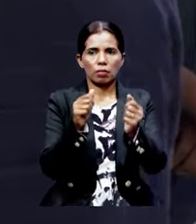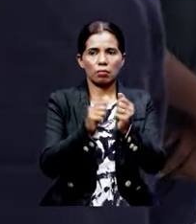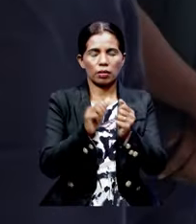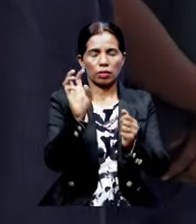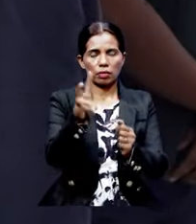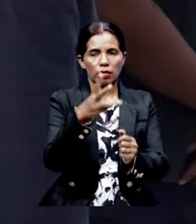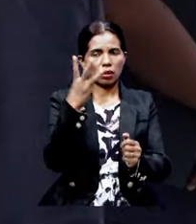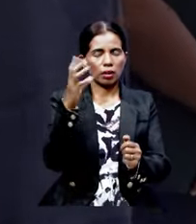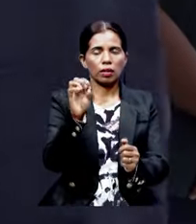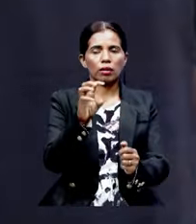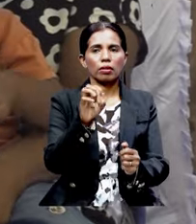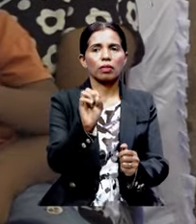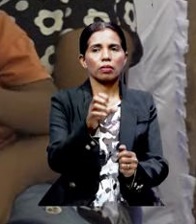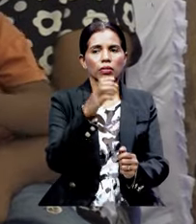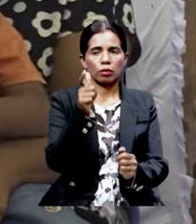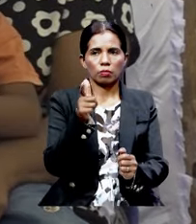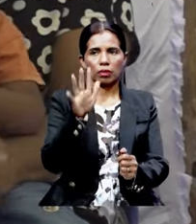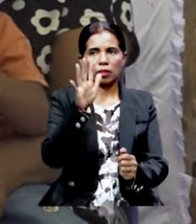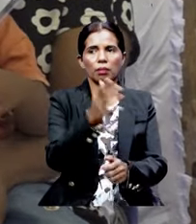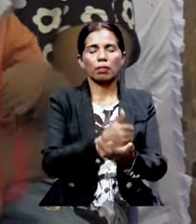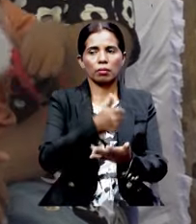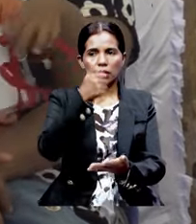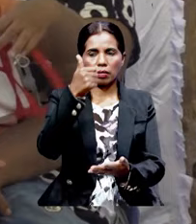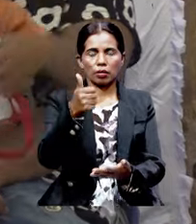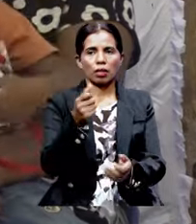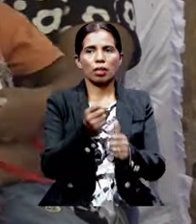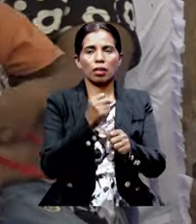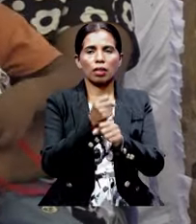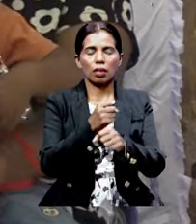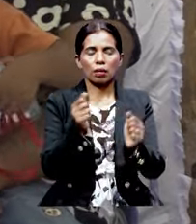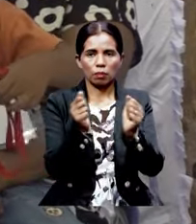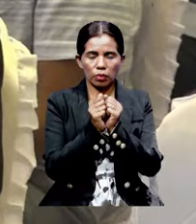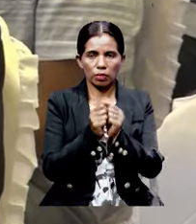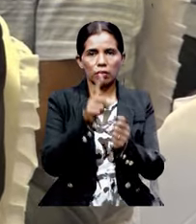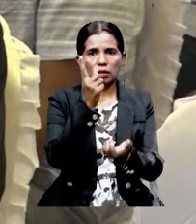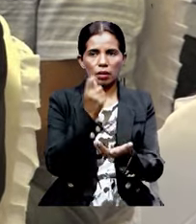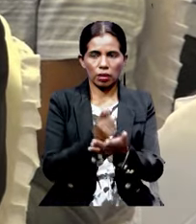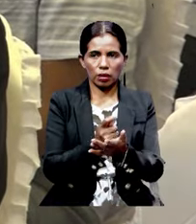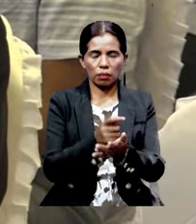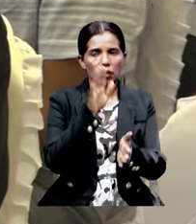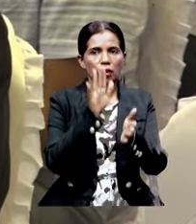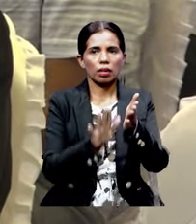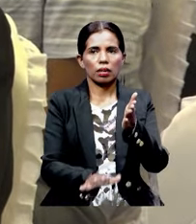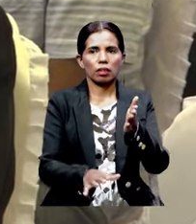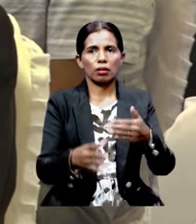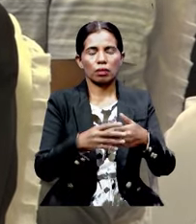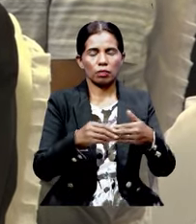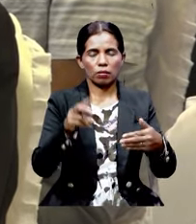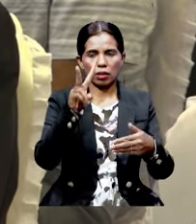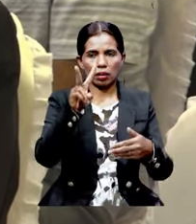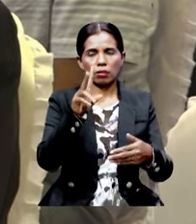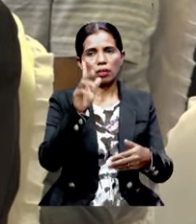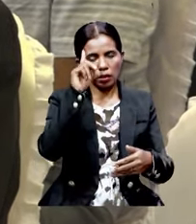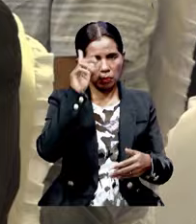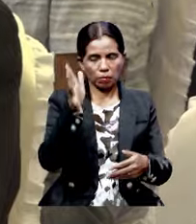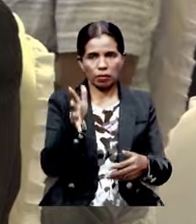capital Dili. Mananaimba Prêmio Sirané, classificação da Hulu, que é tan dólar reunida, no Kikliu, mag dólar atos rua, Lima Nolo.